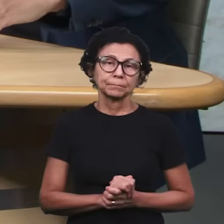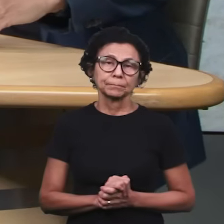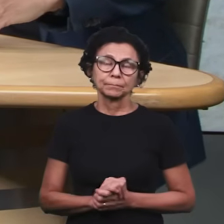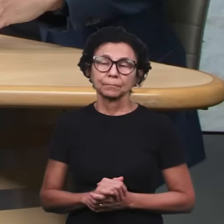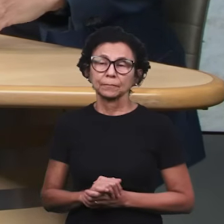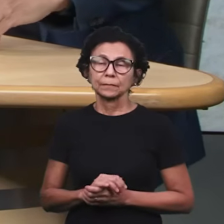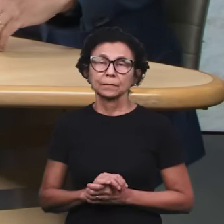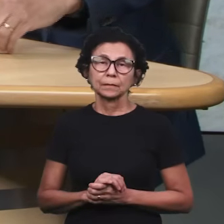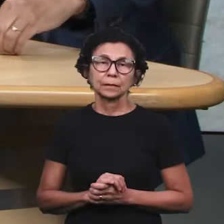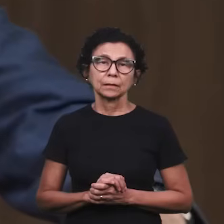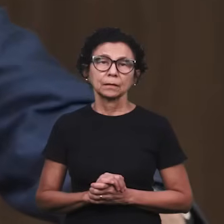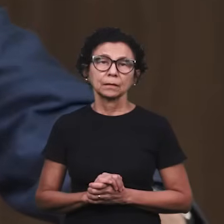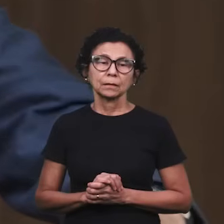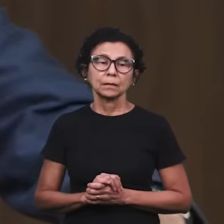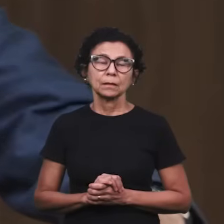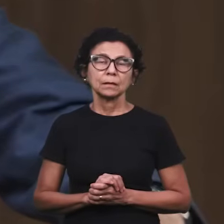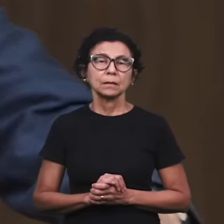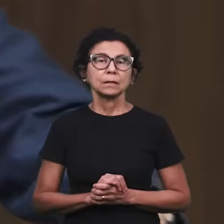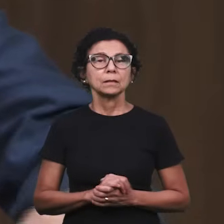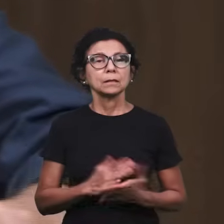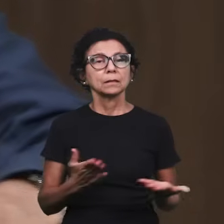Jesus deixou o esplendor de sua glória.